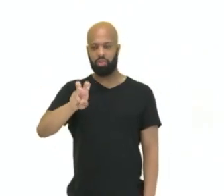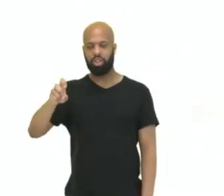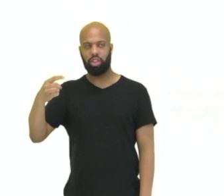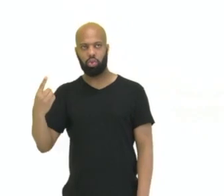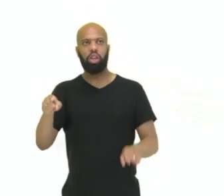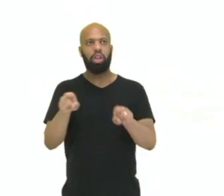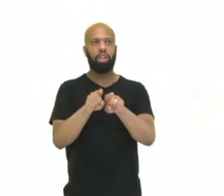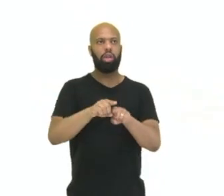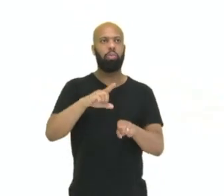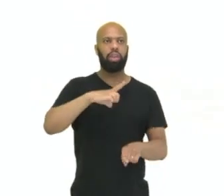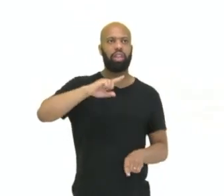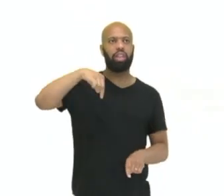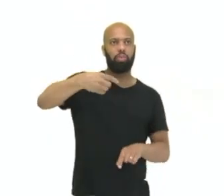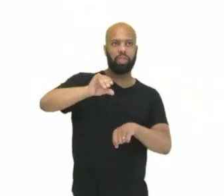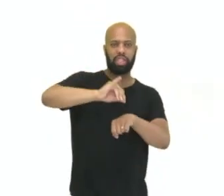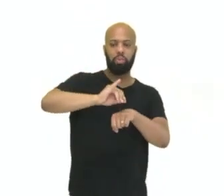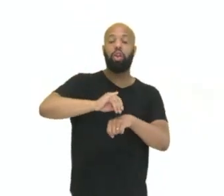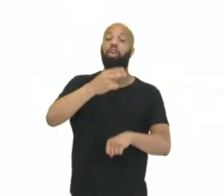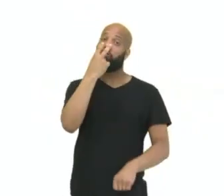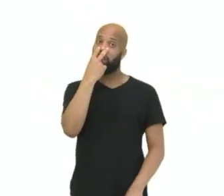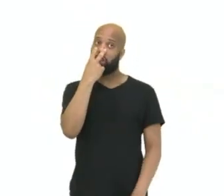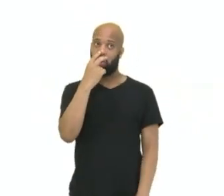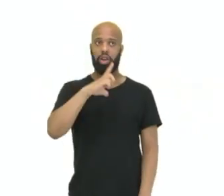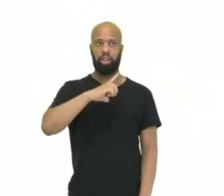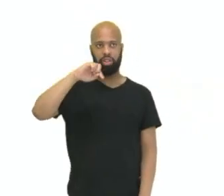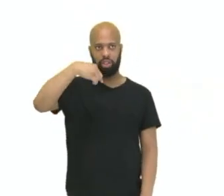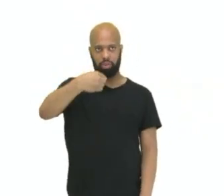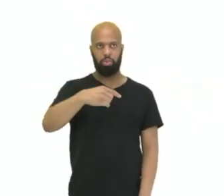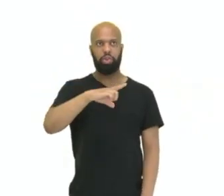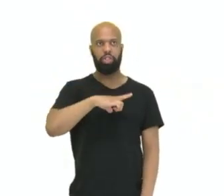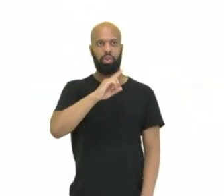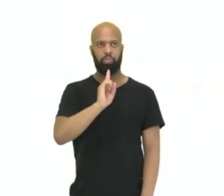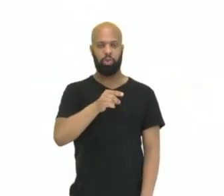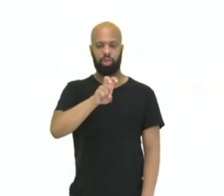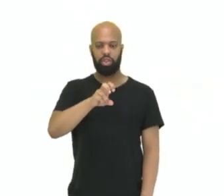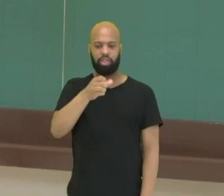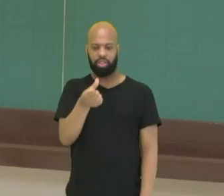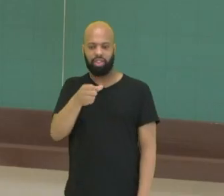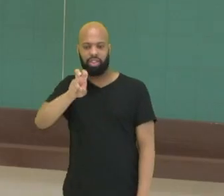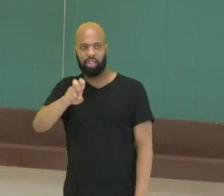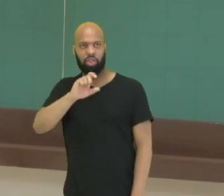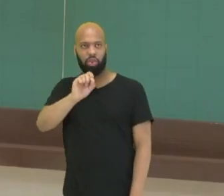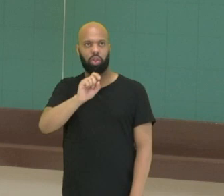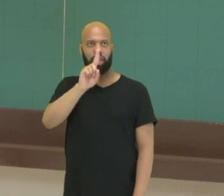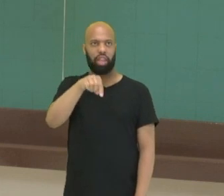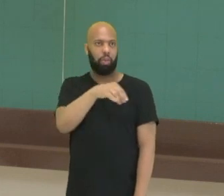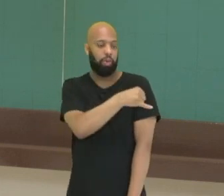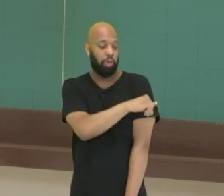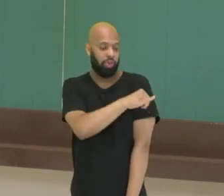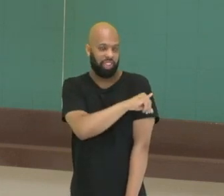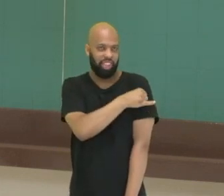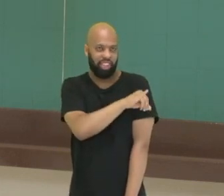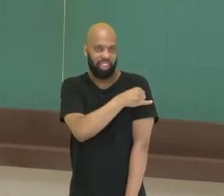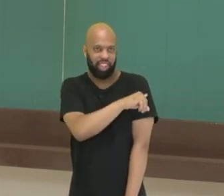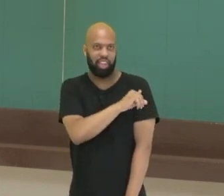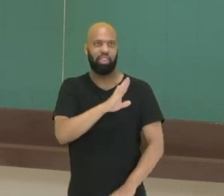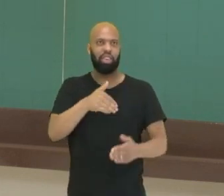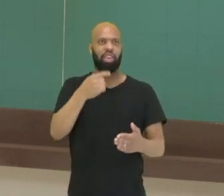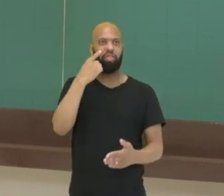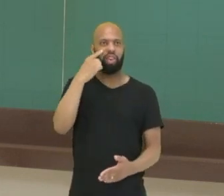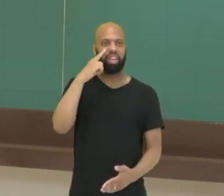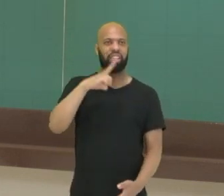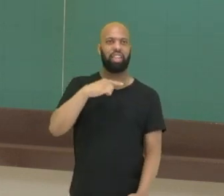São Sebastião, fundado em 1565, que deu origem ao município do Rio de Janeiro. Então vejam que